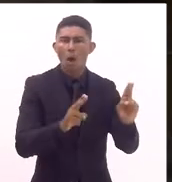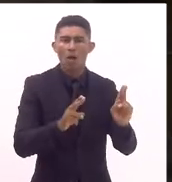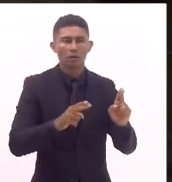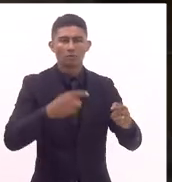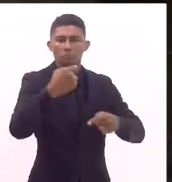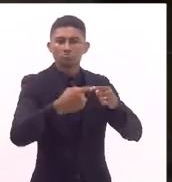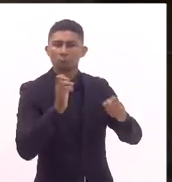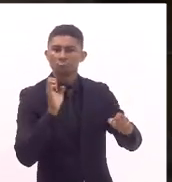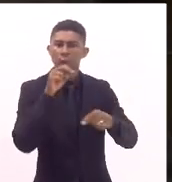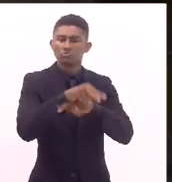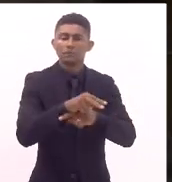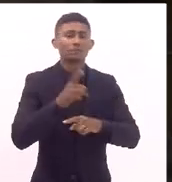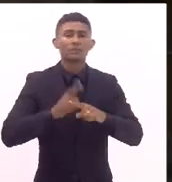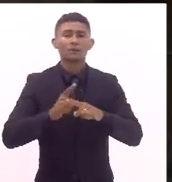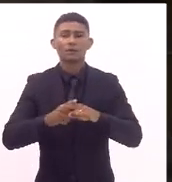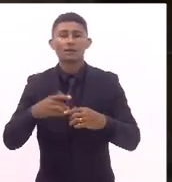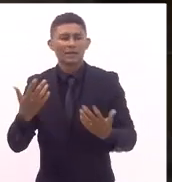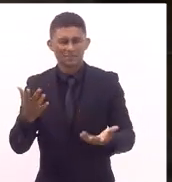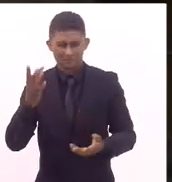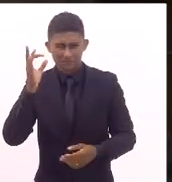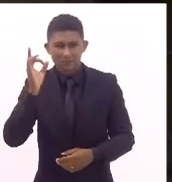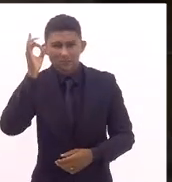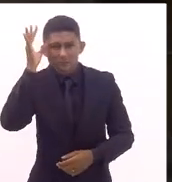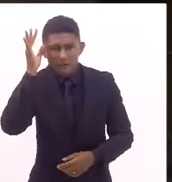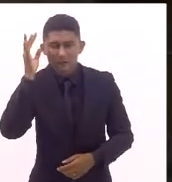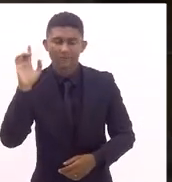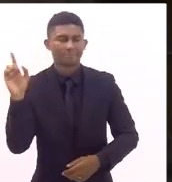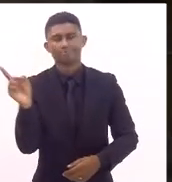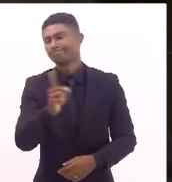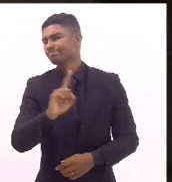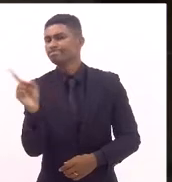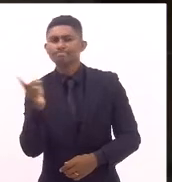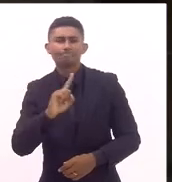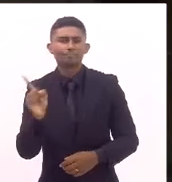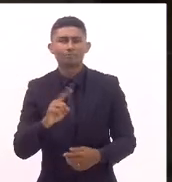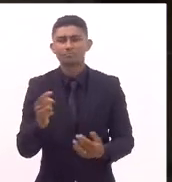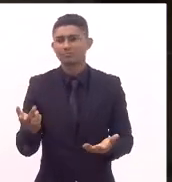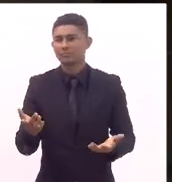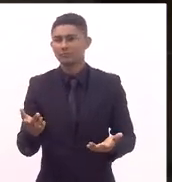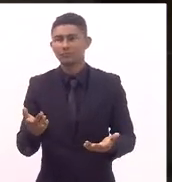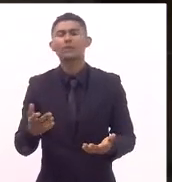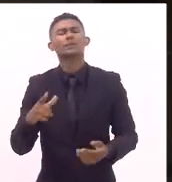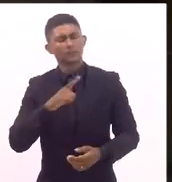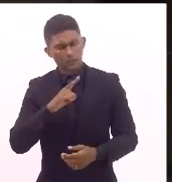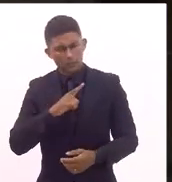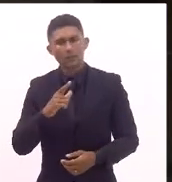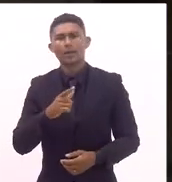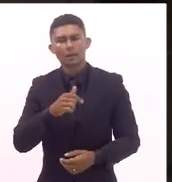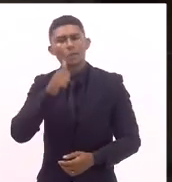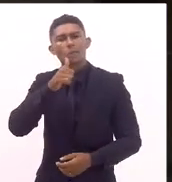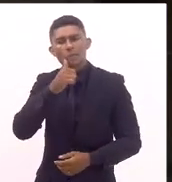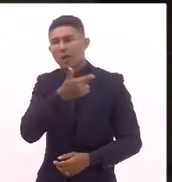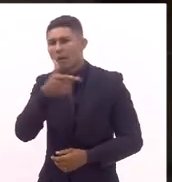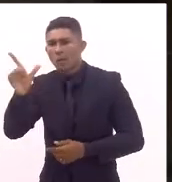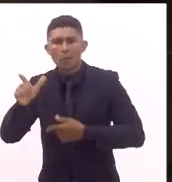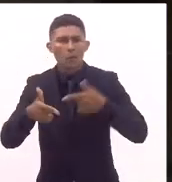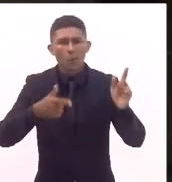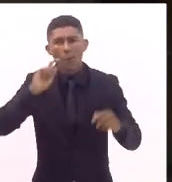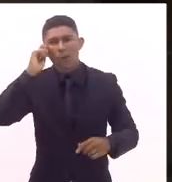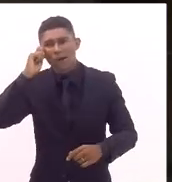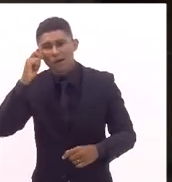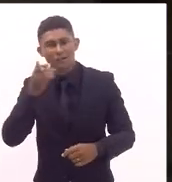para nós não é fácil né não é não vou citar de outros parlamentares negros aqui